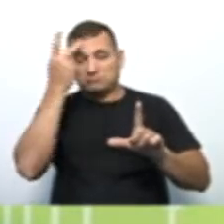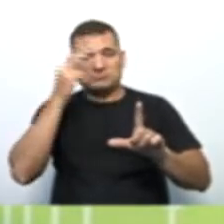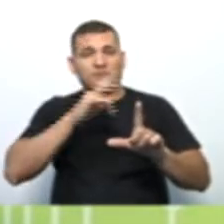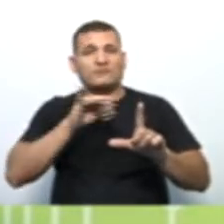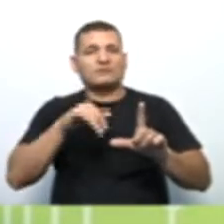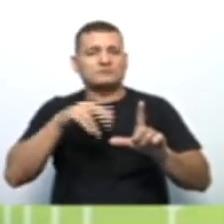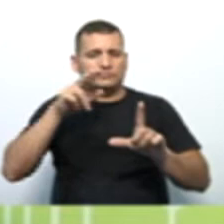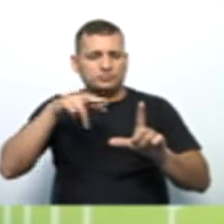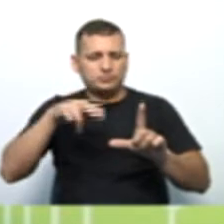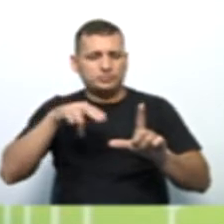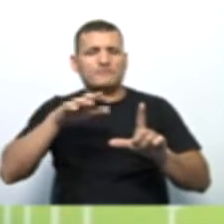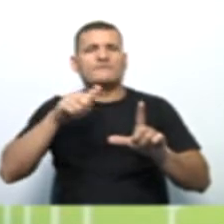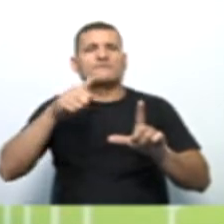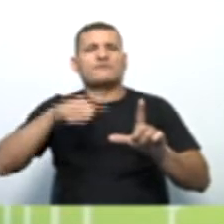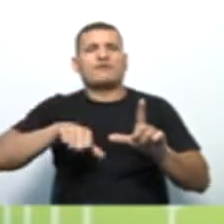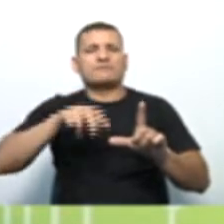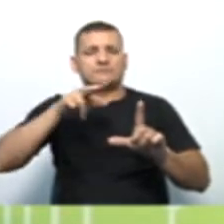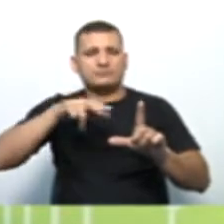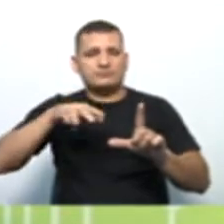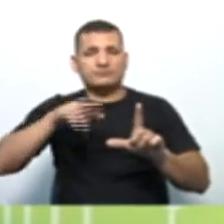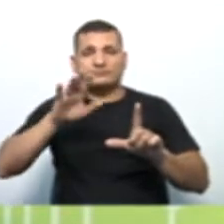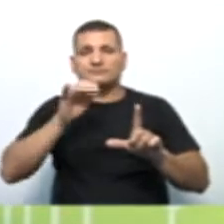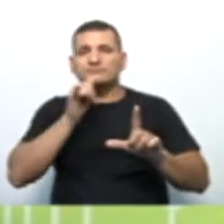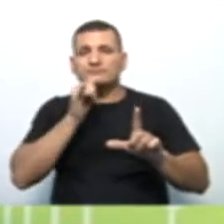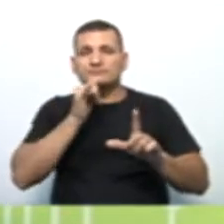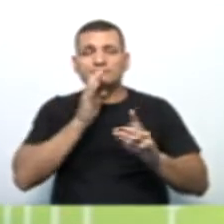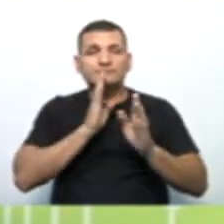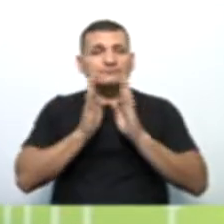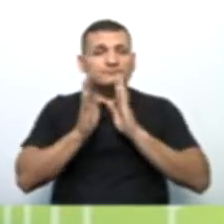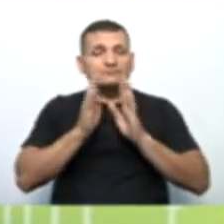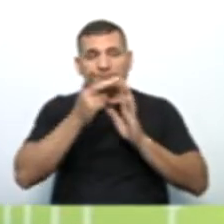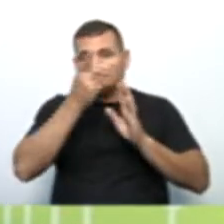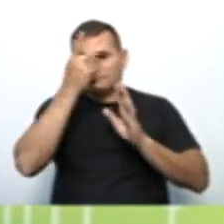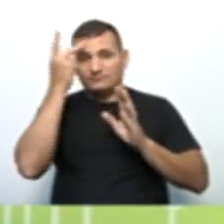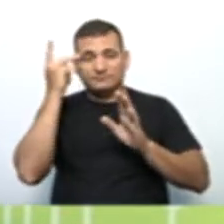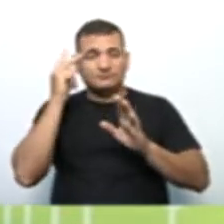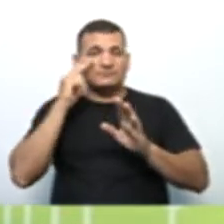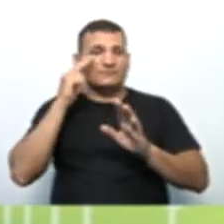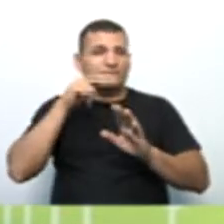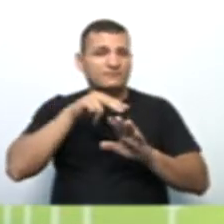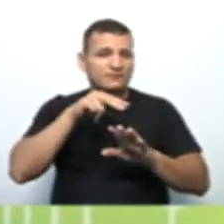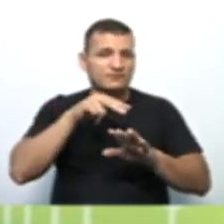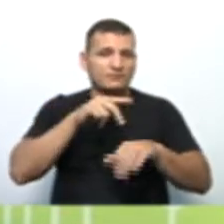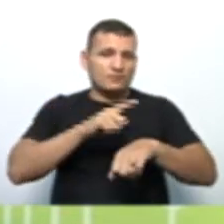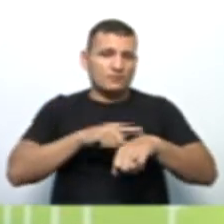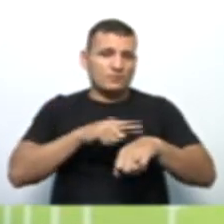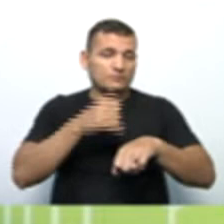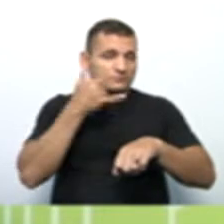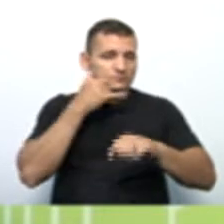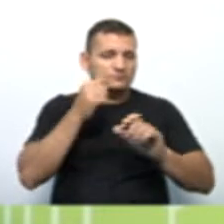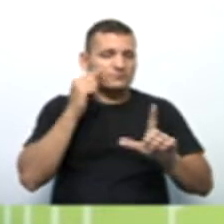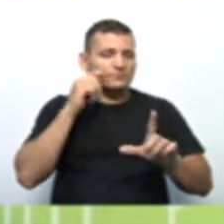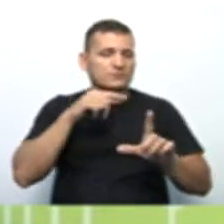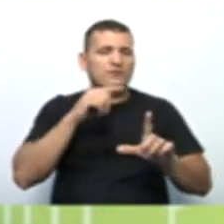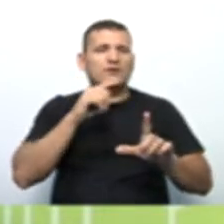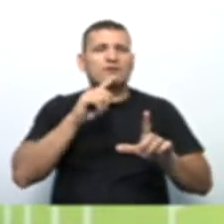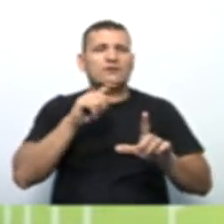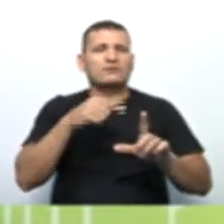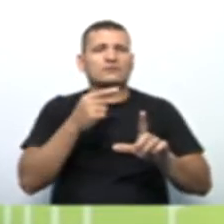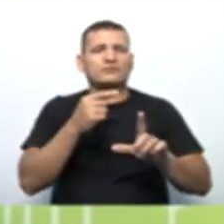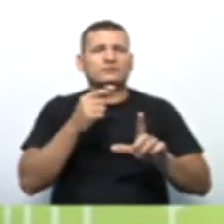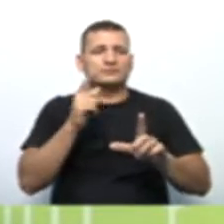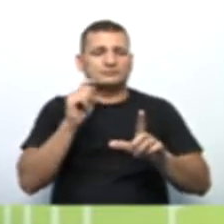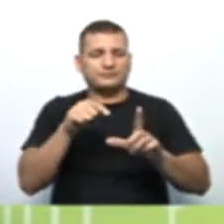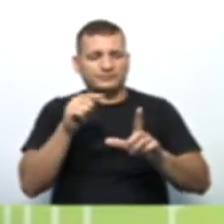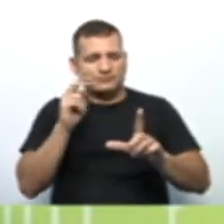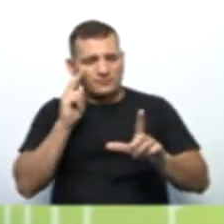exemplo do facebook a galerinha vai ver a hora no seu lar aí a notificação meu amigo depois de três horas que ele vai lembrar que ele queria ver a